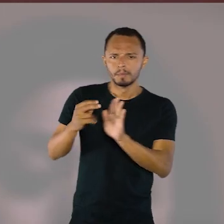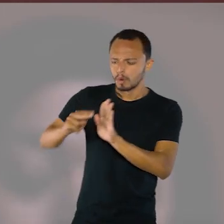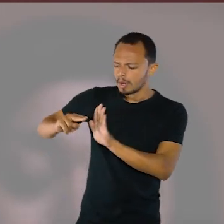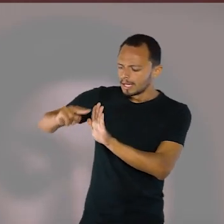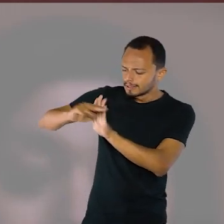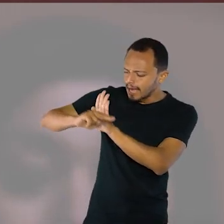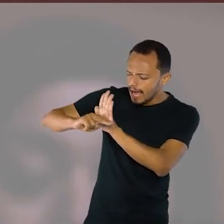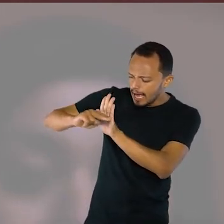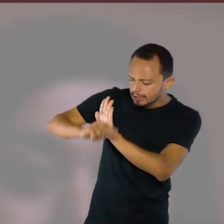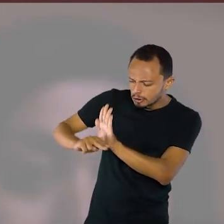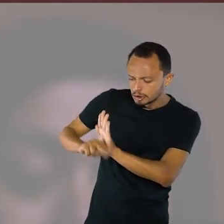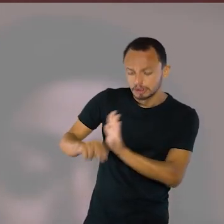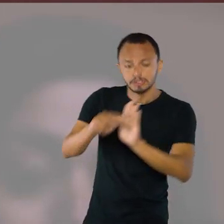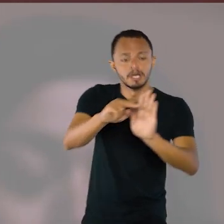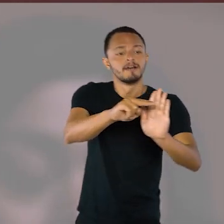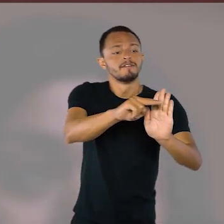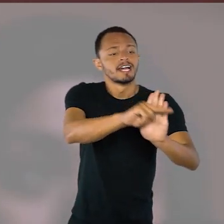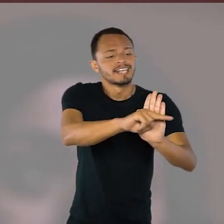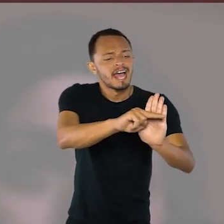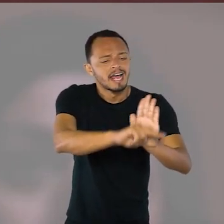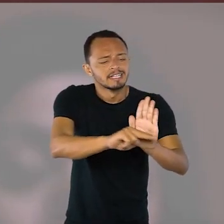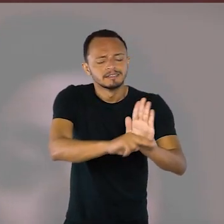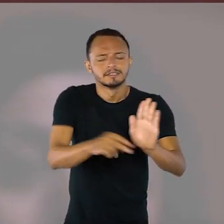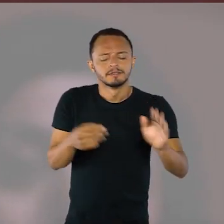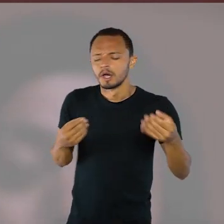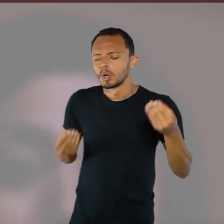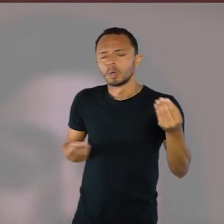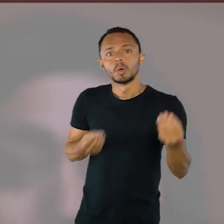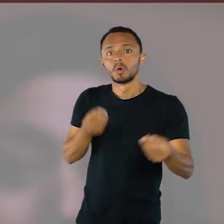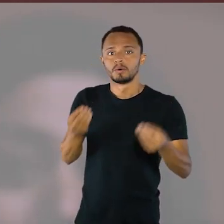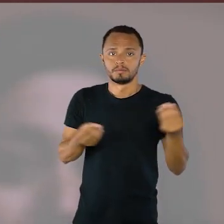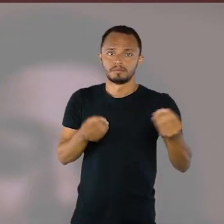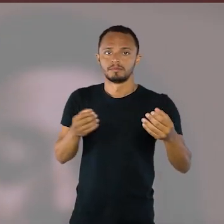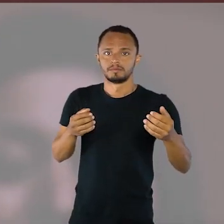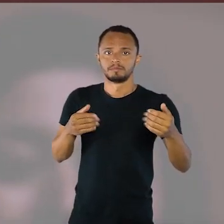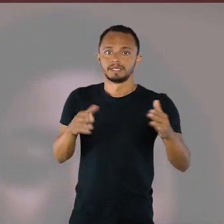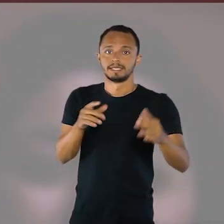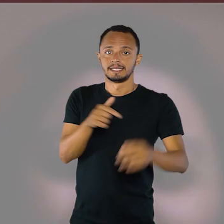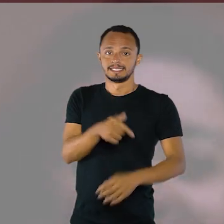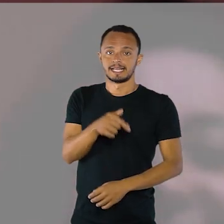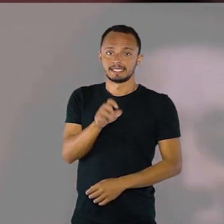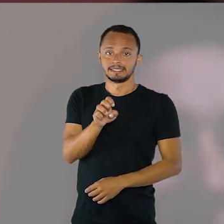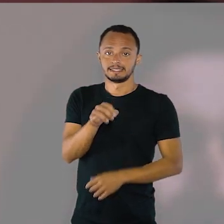né, essas outras independências para além do 7 de setembro de 1822.